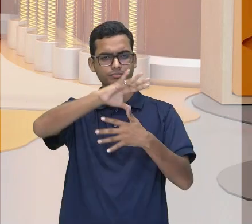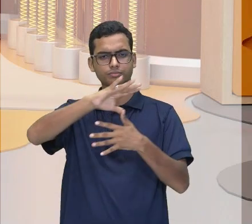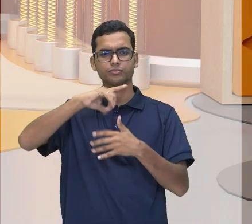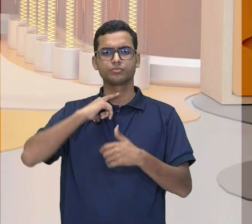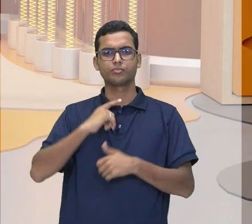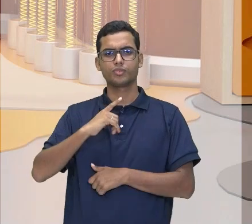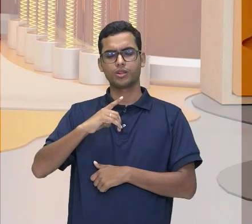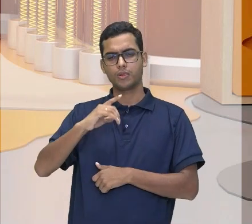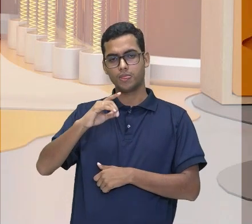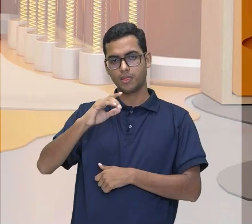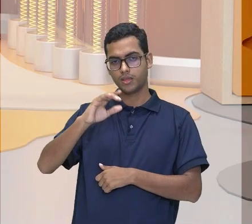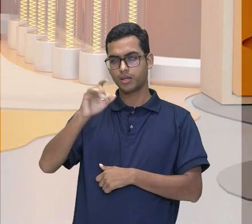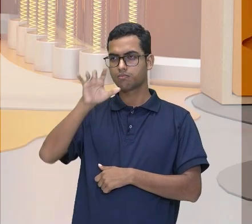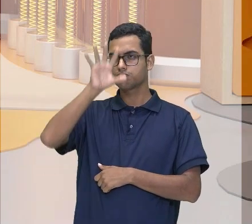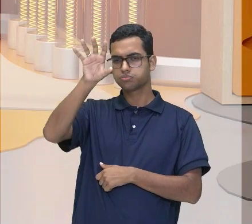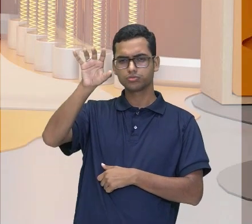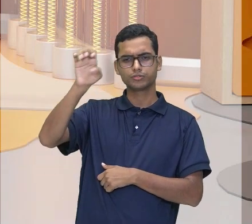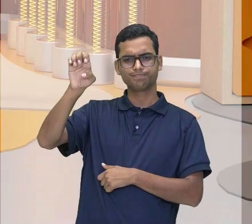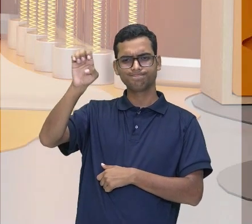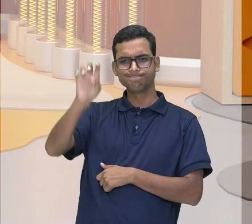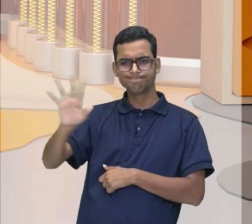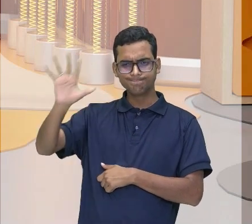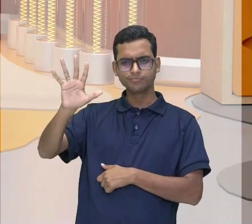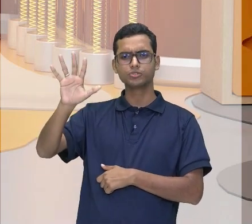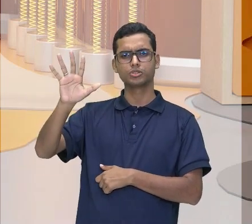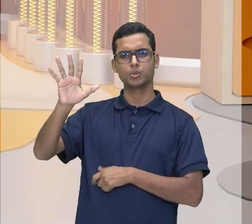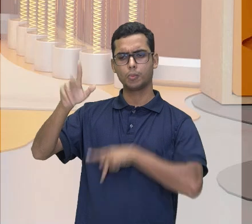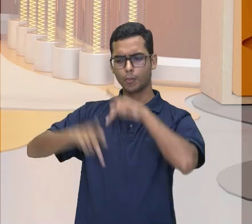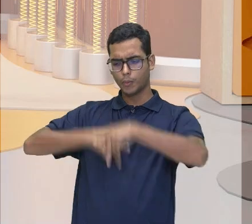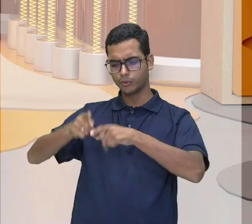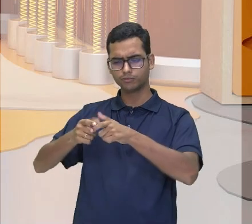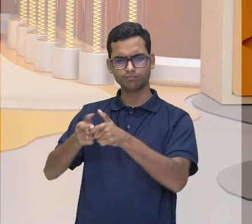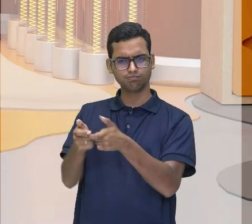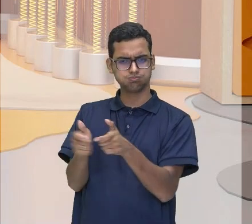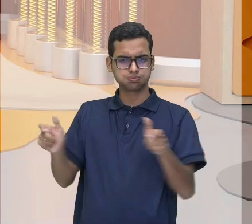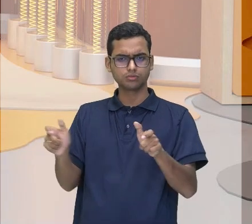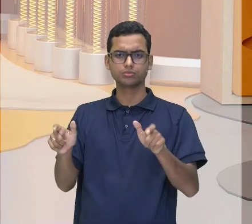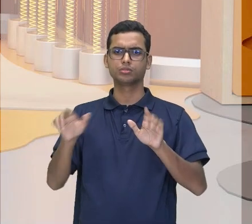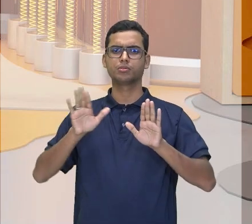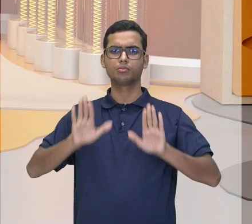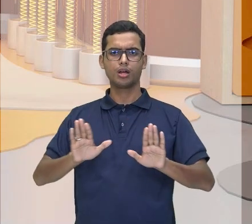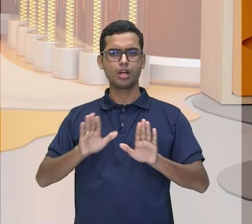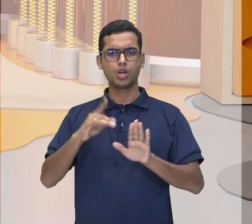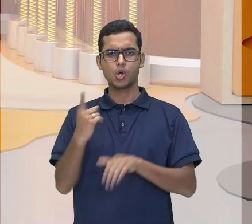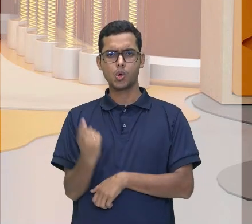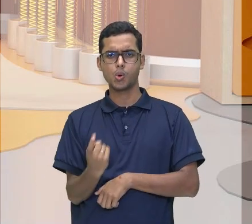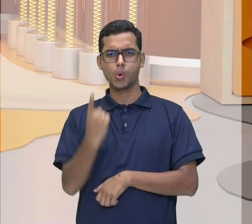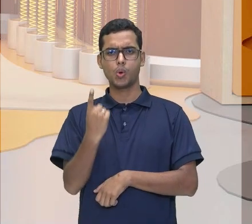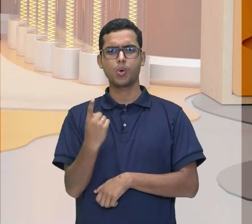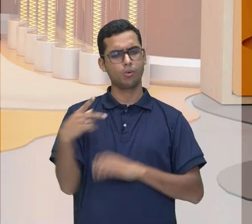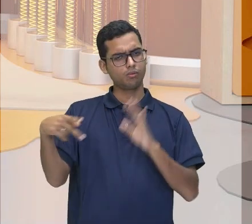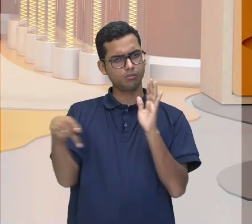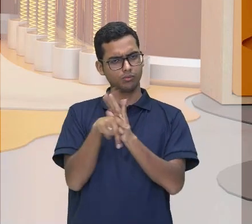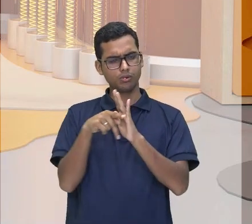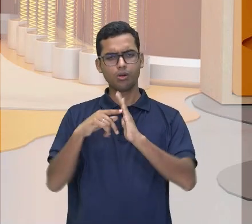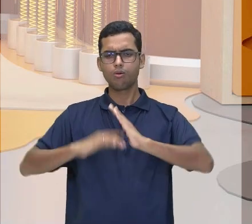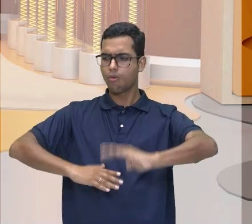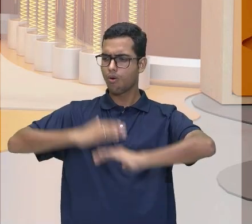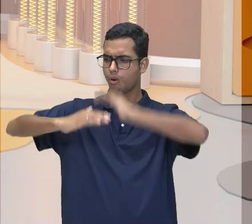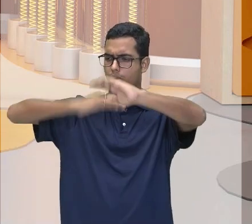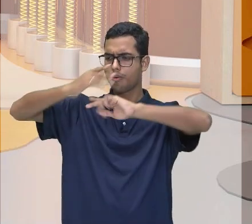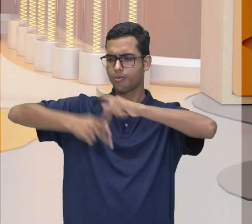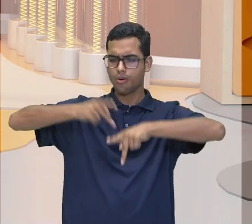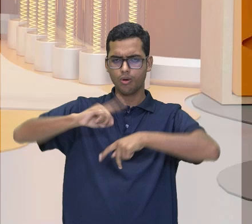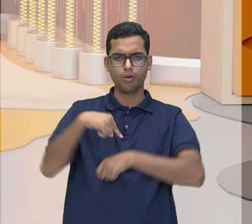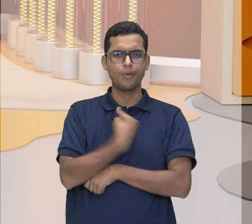certo? Então, por ser ali o berço de grandes civilizações, porém não são as únicas civilizações desenvolvidas que vamos